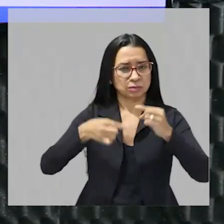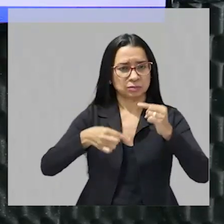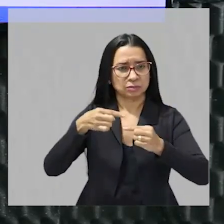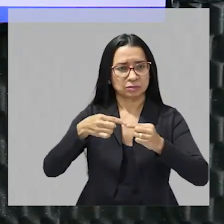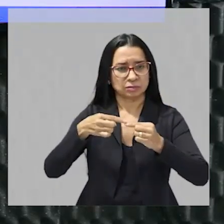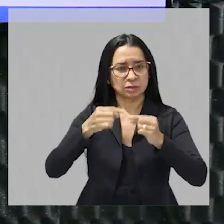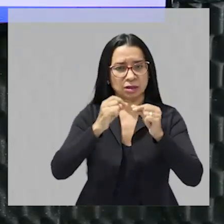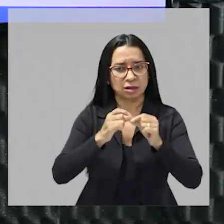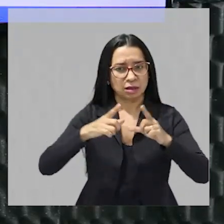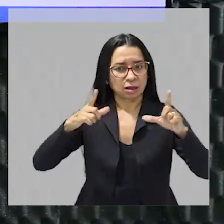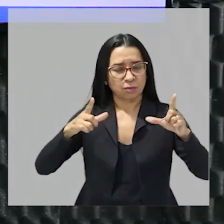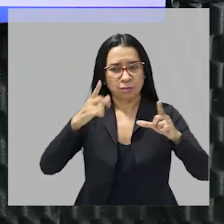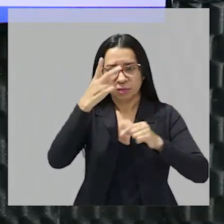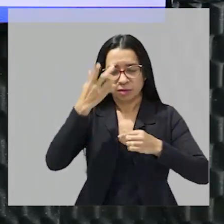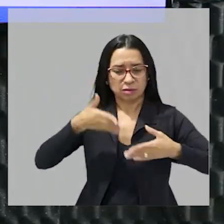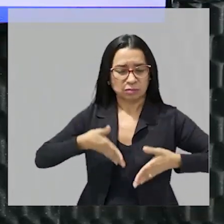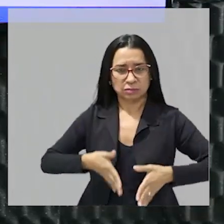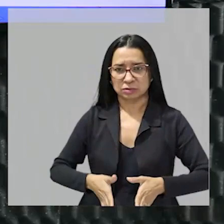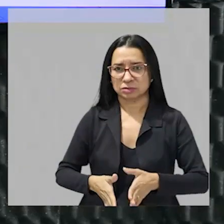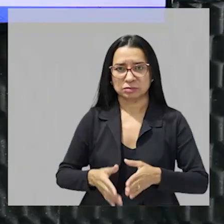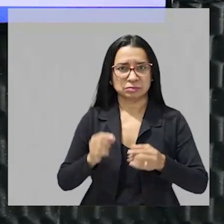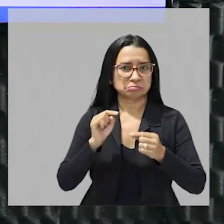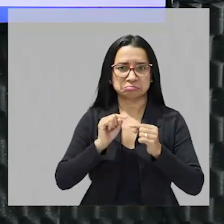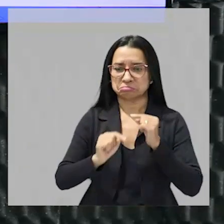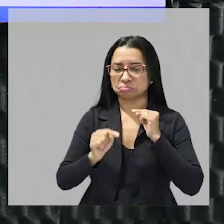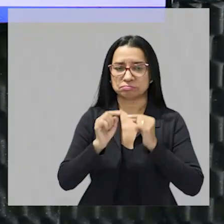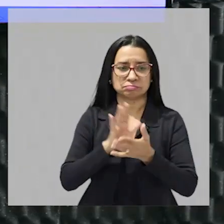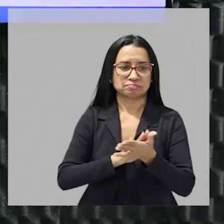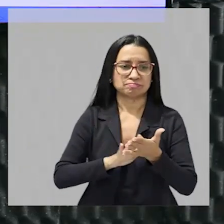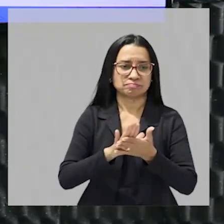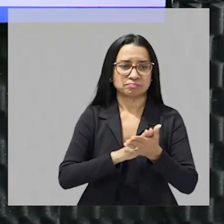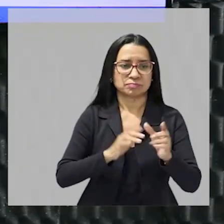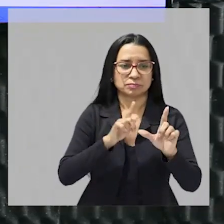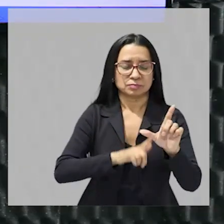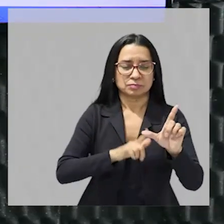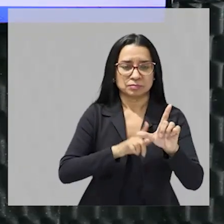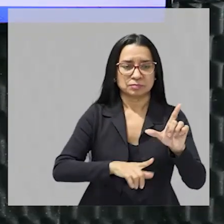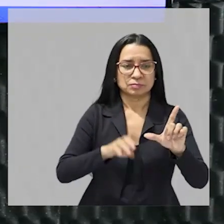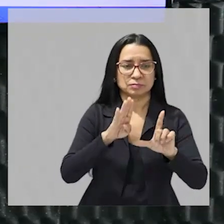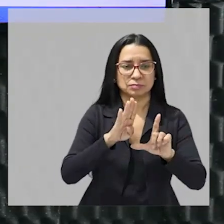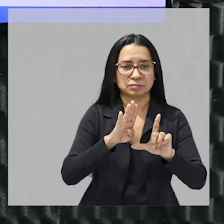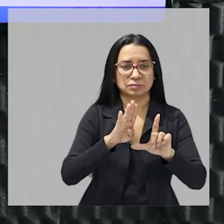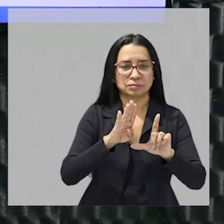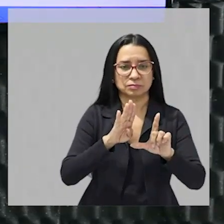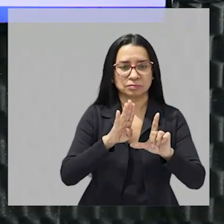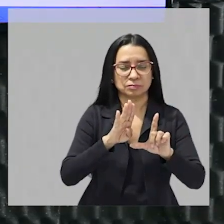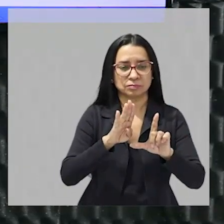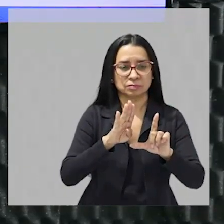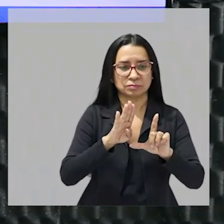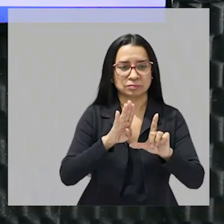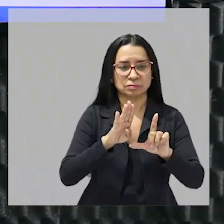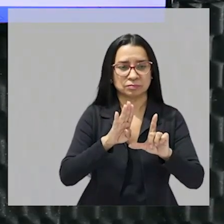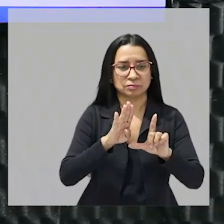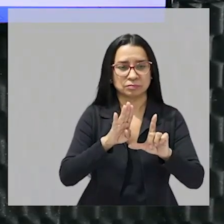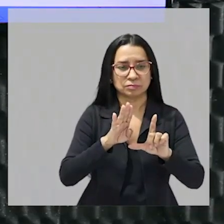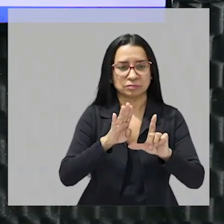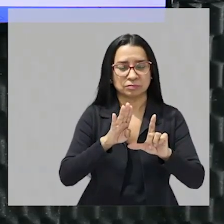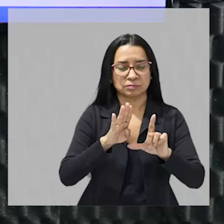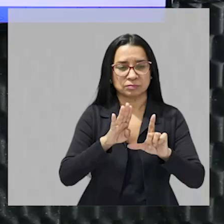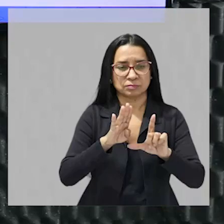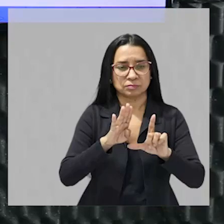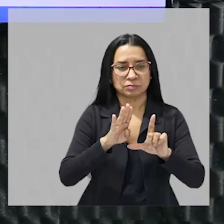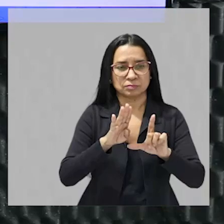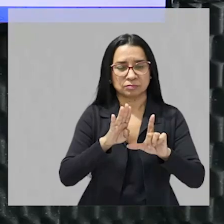aumenta a taxa de nascidos? Nada a ver, pula. O uso de combustíveis fósseis aumenta o alcance da fronteira de